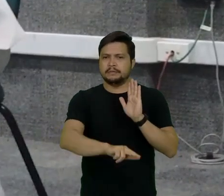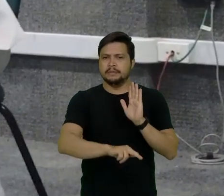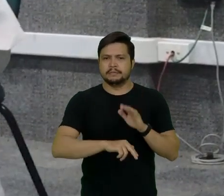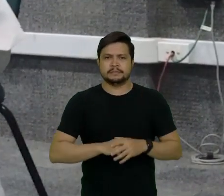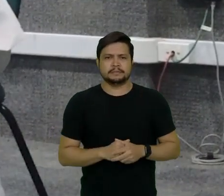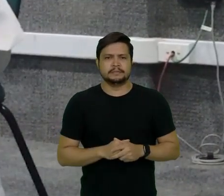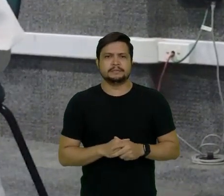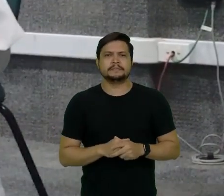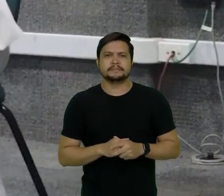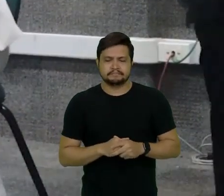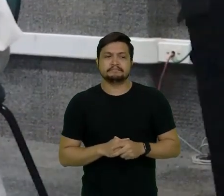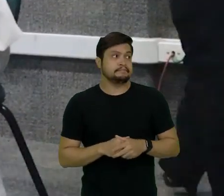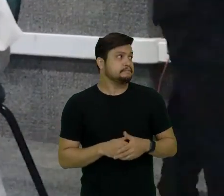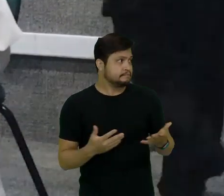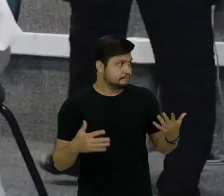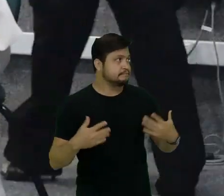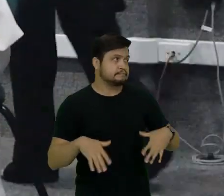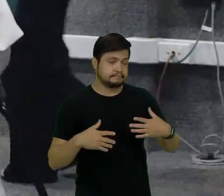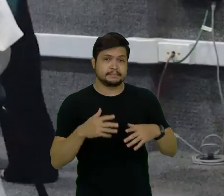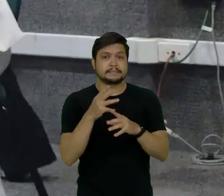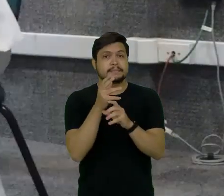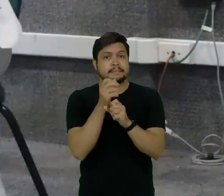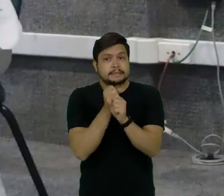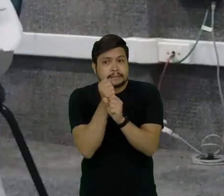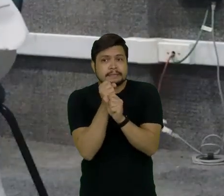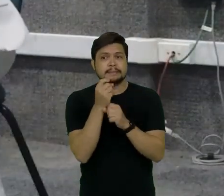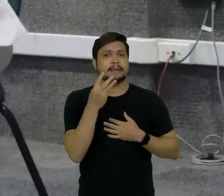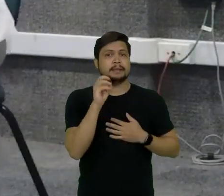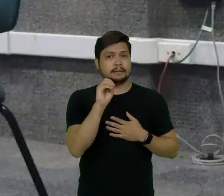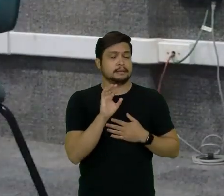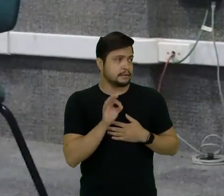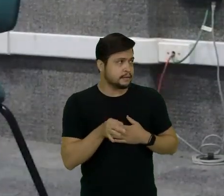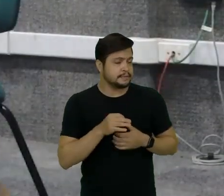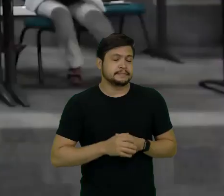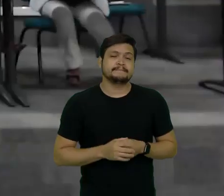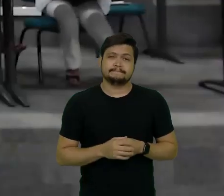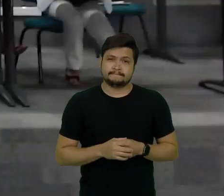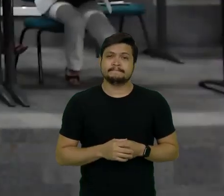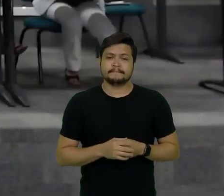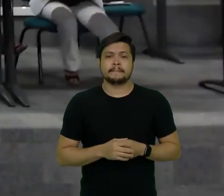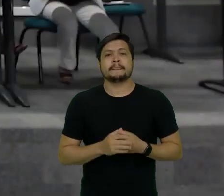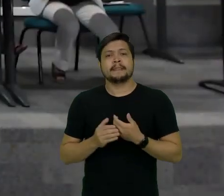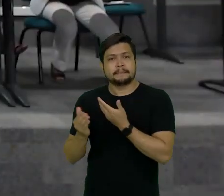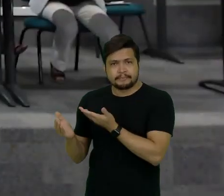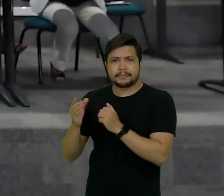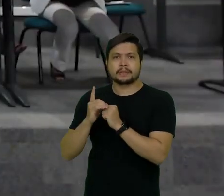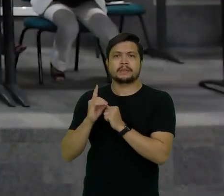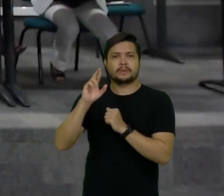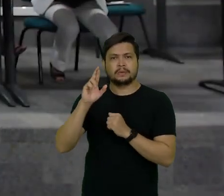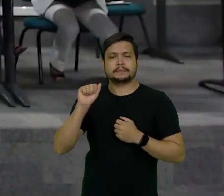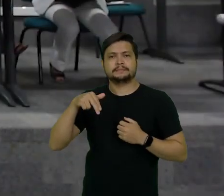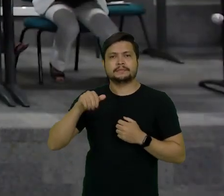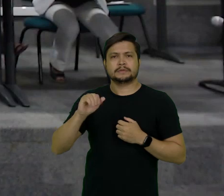tantas atribuições. 30 anos, né? 30 anos.